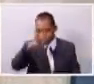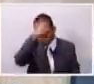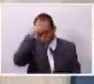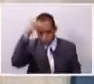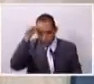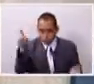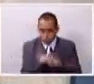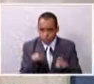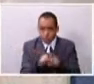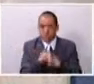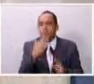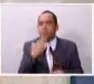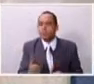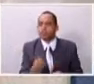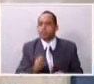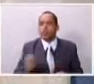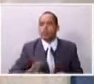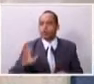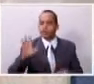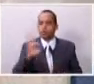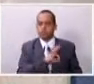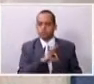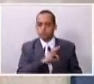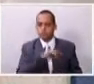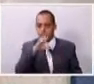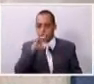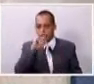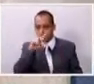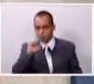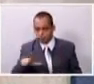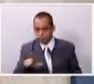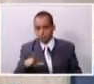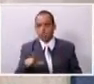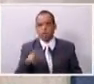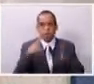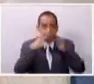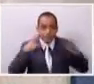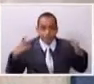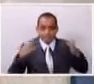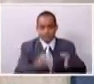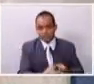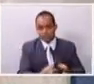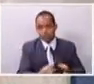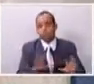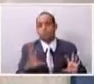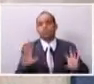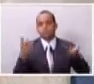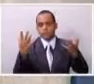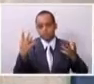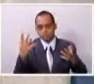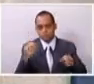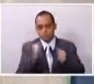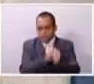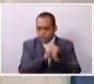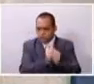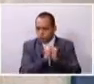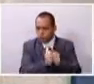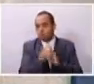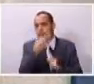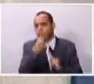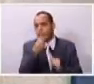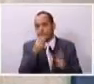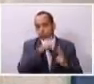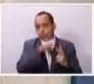eu peço também que valorize a sua Guarda Civil, preste atenção nessa ocorrência, esteja junto com esses homens